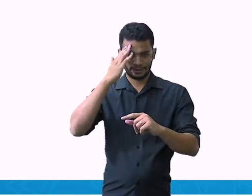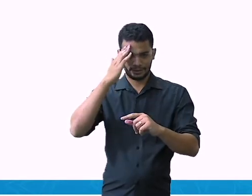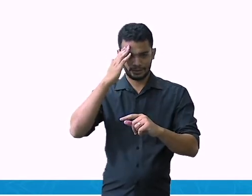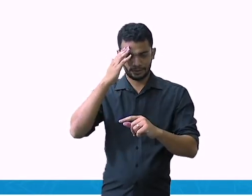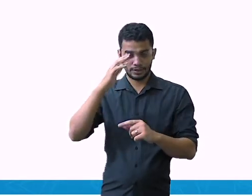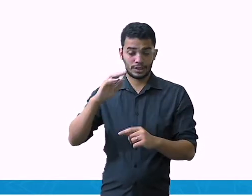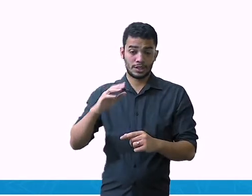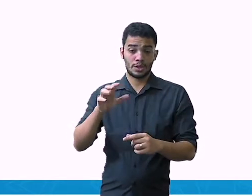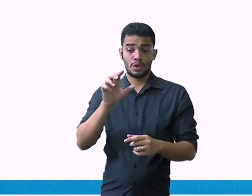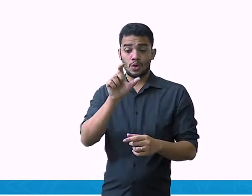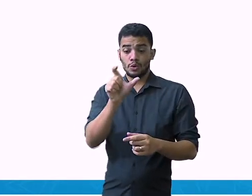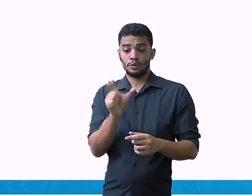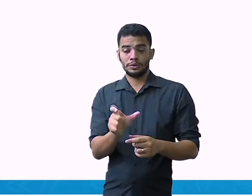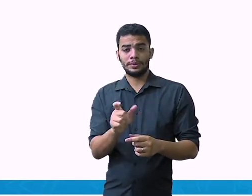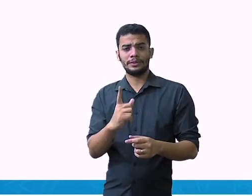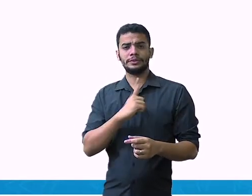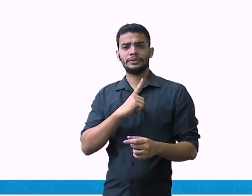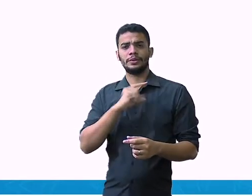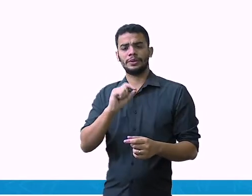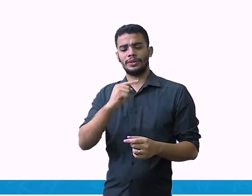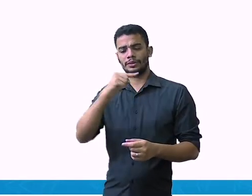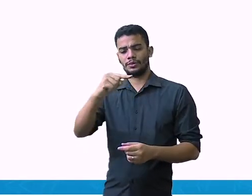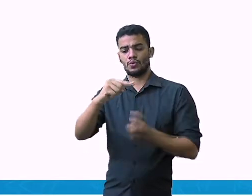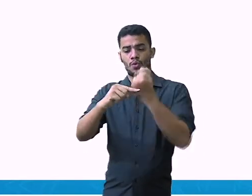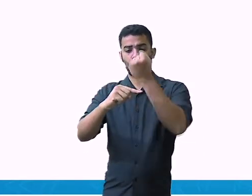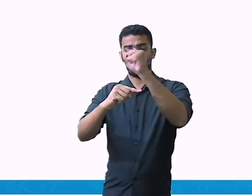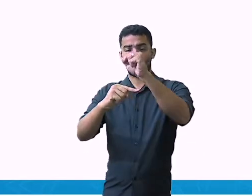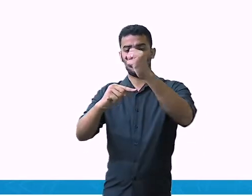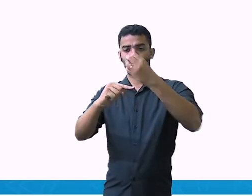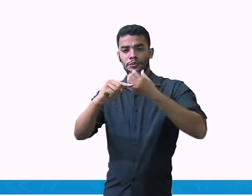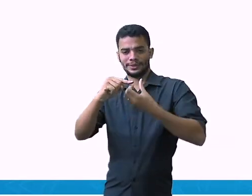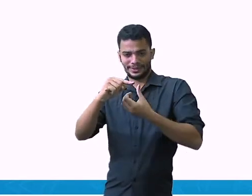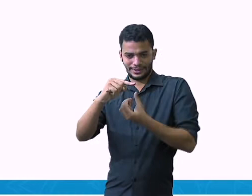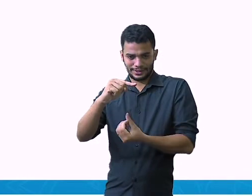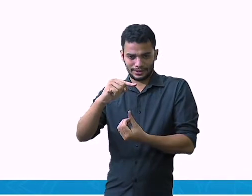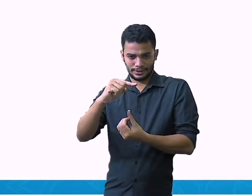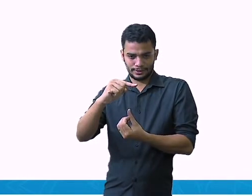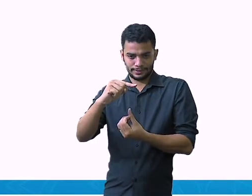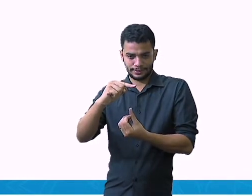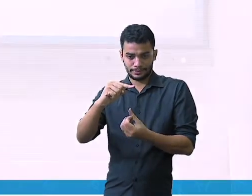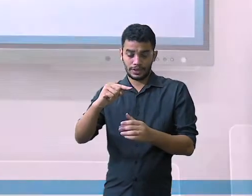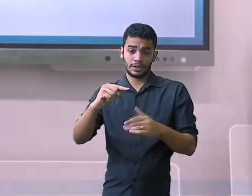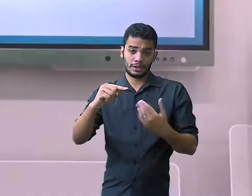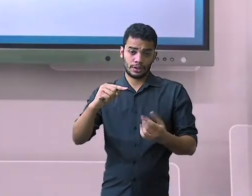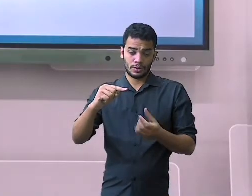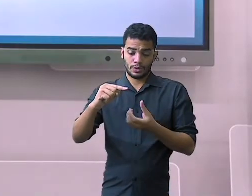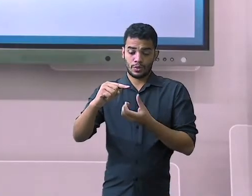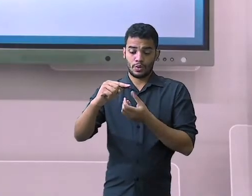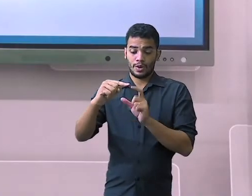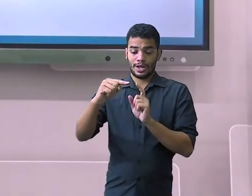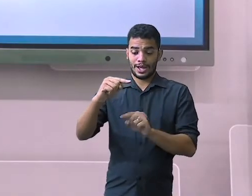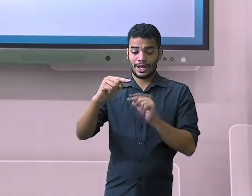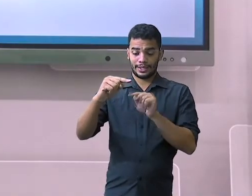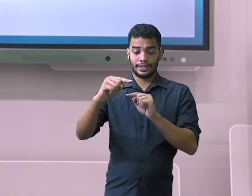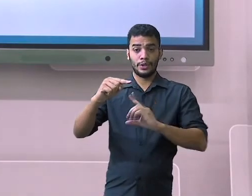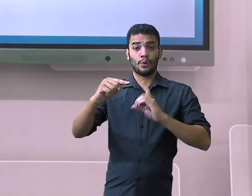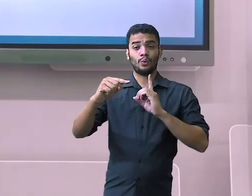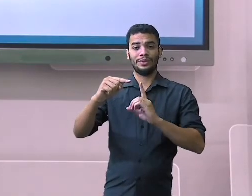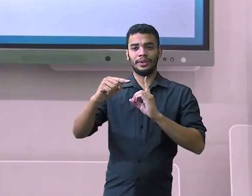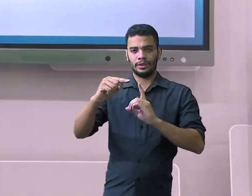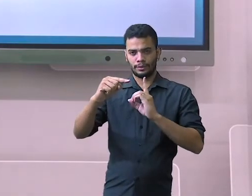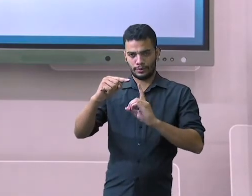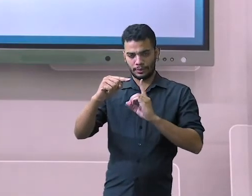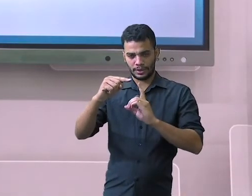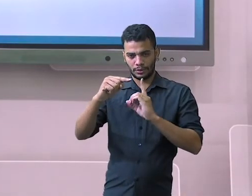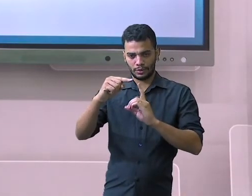sextos. Esse denominador, entendam, o denominador, ele vai servir para que eu compreenda que a minha